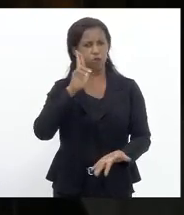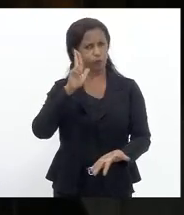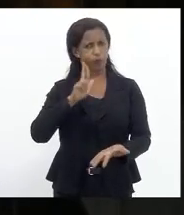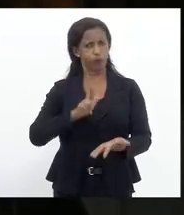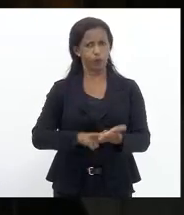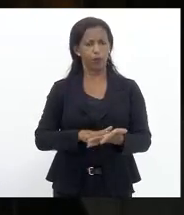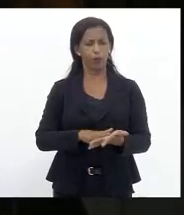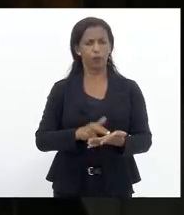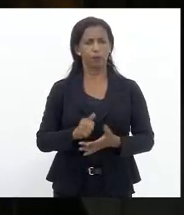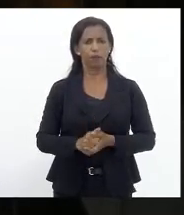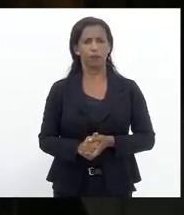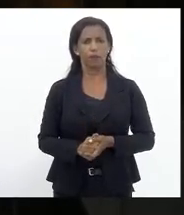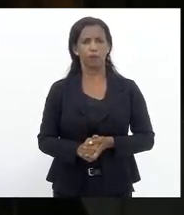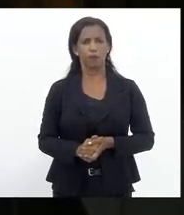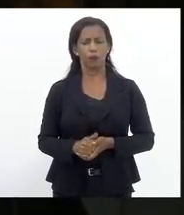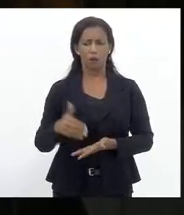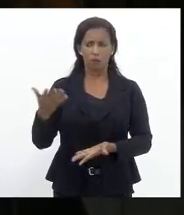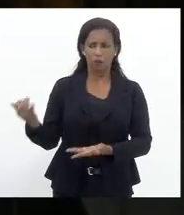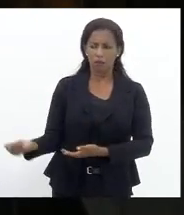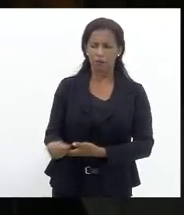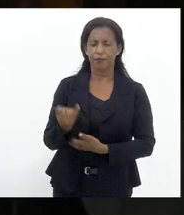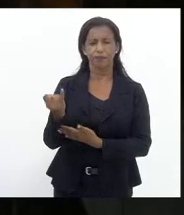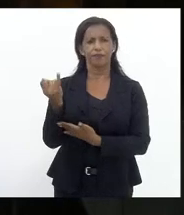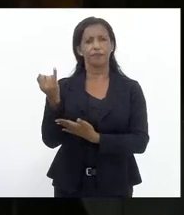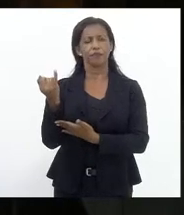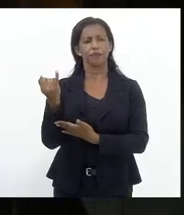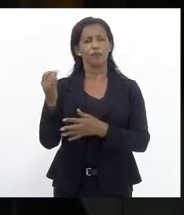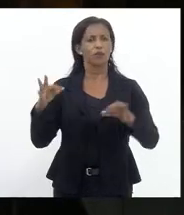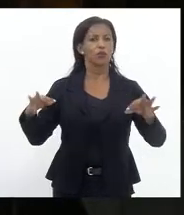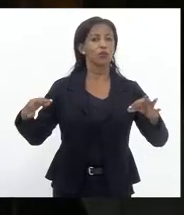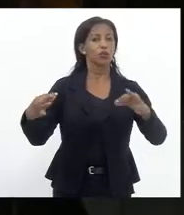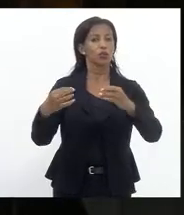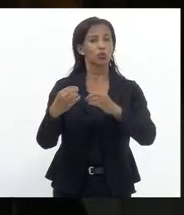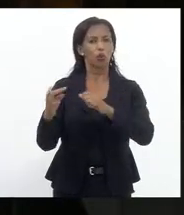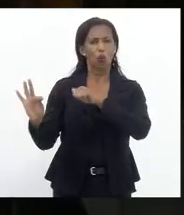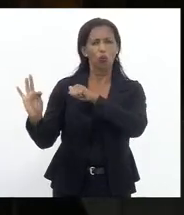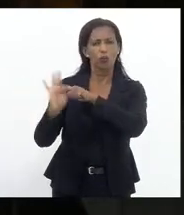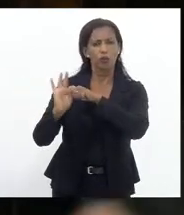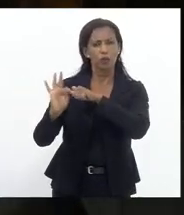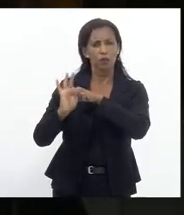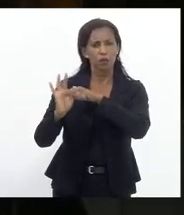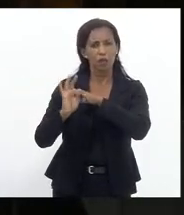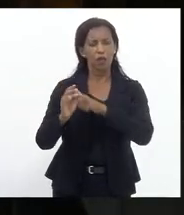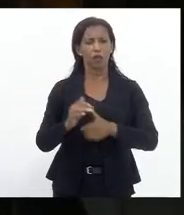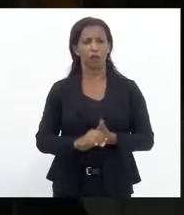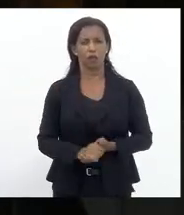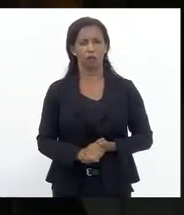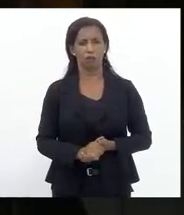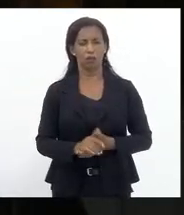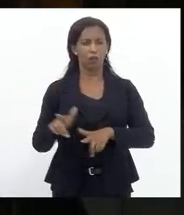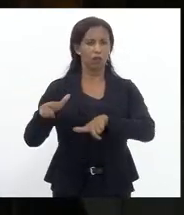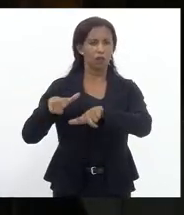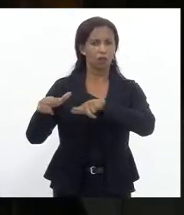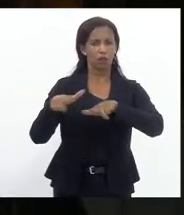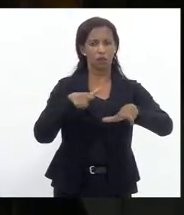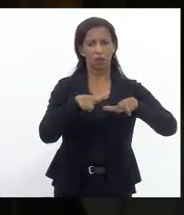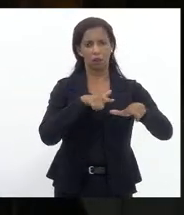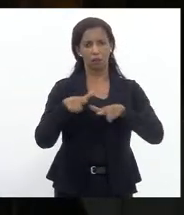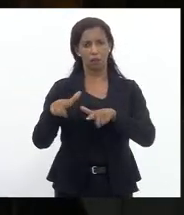reconhece o mérito de todos os técnicos que trabalham